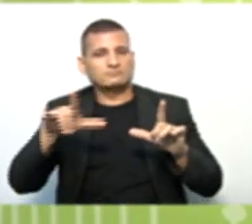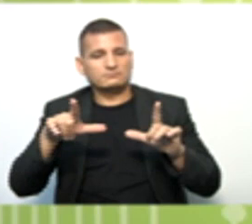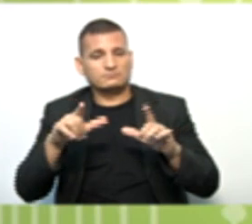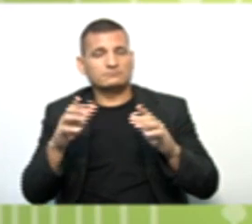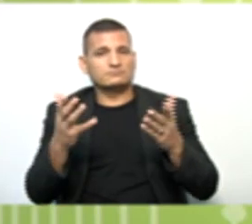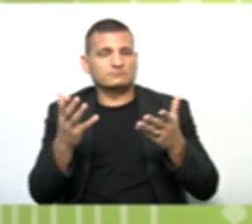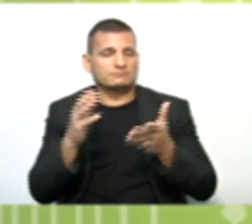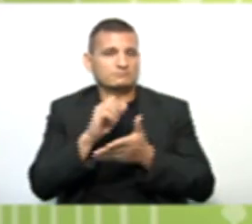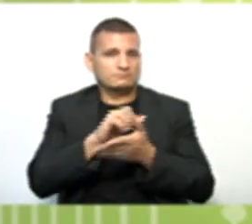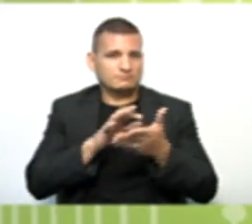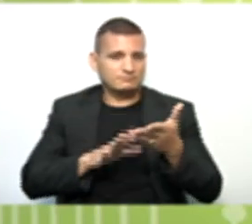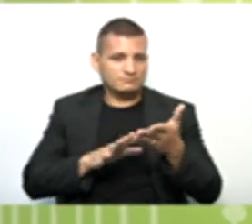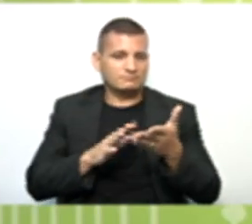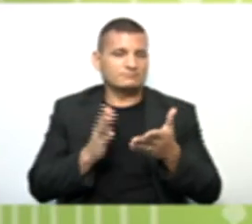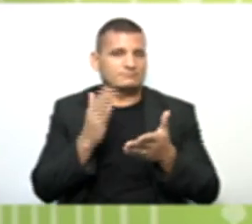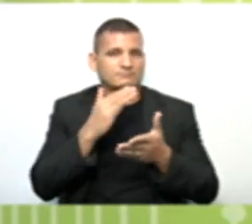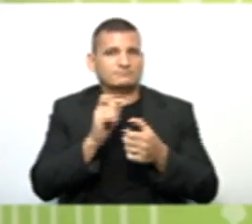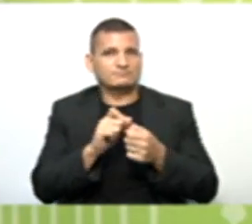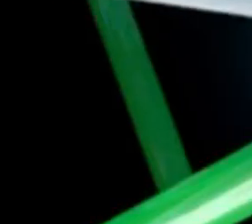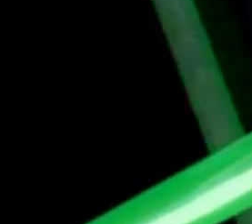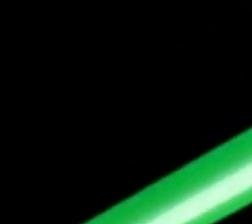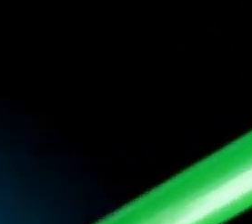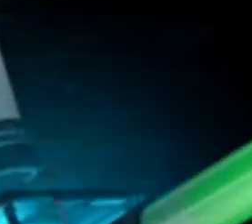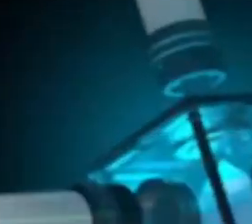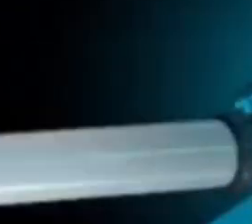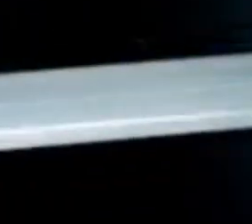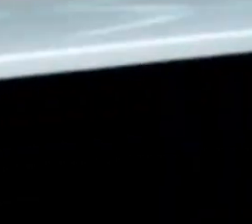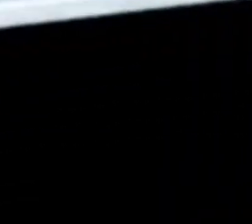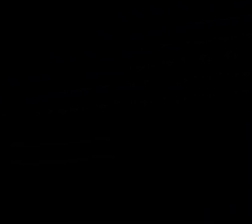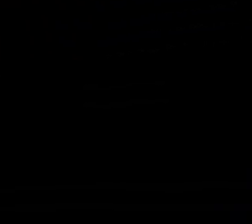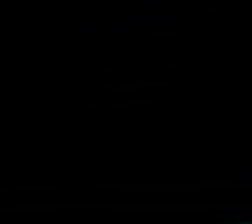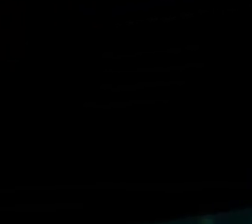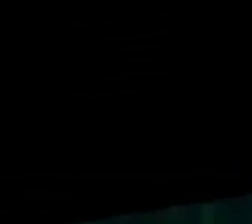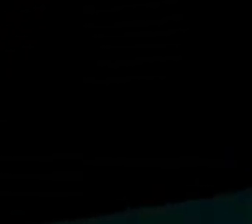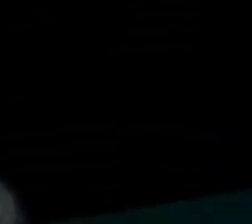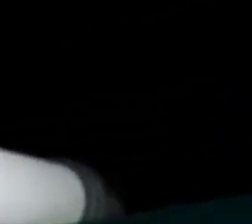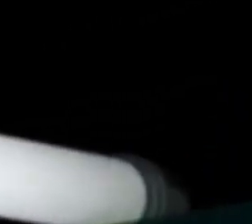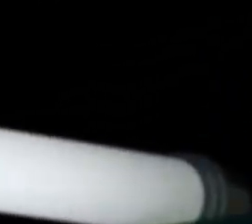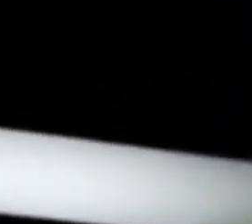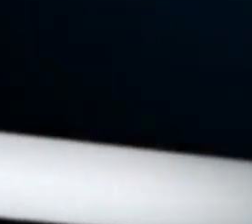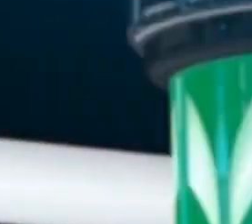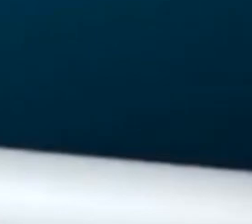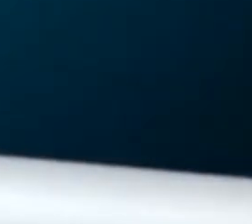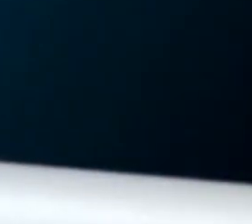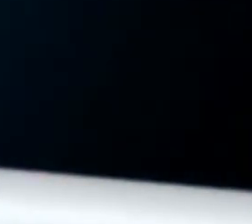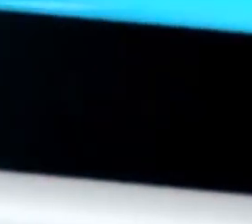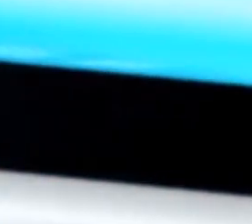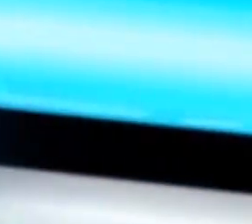atividade de sala então.